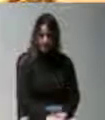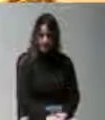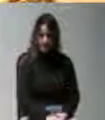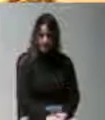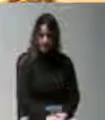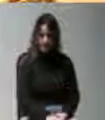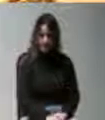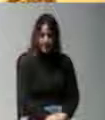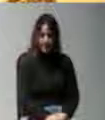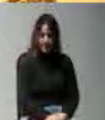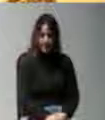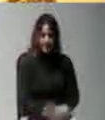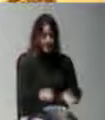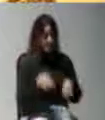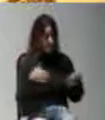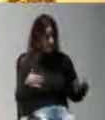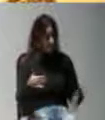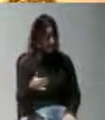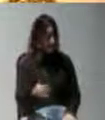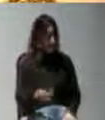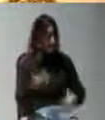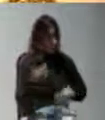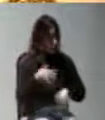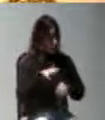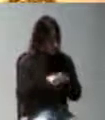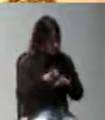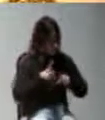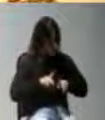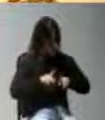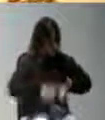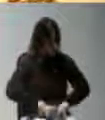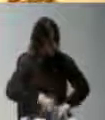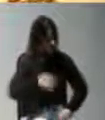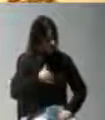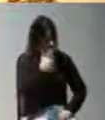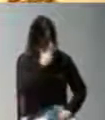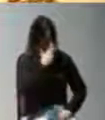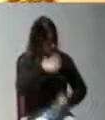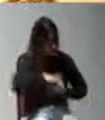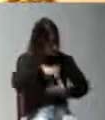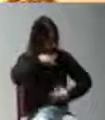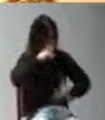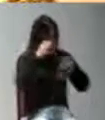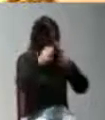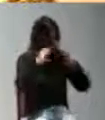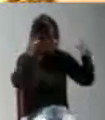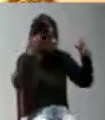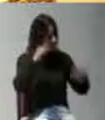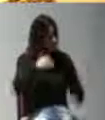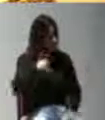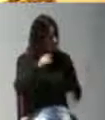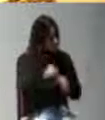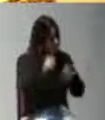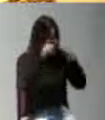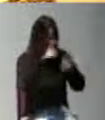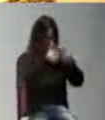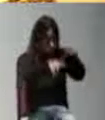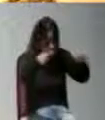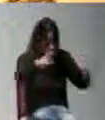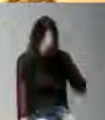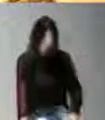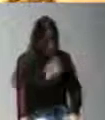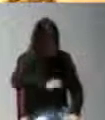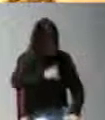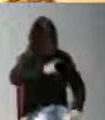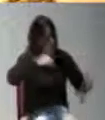Incluir pessoas é um ato de subversão à ordem. Incluir pessoas como cidadãs e cidadãos de